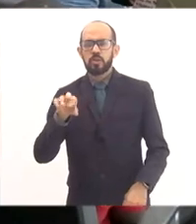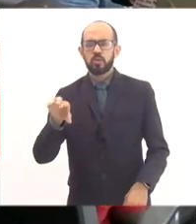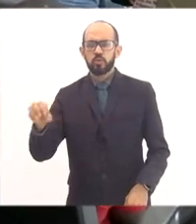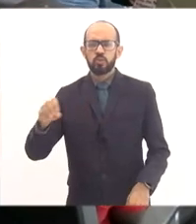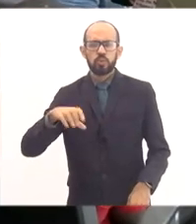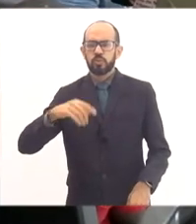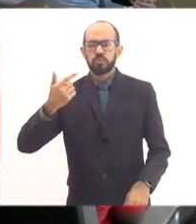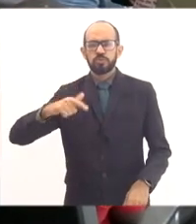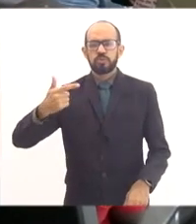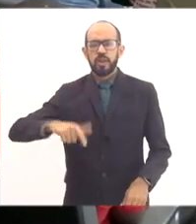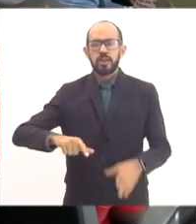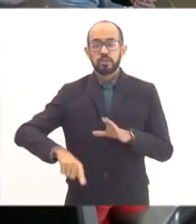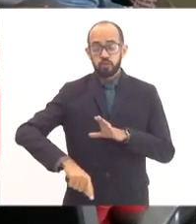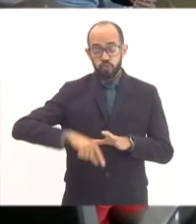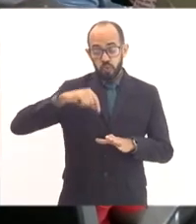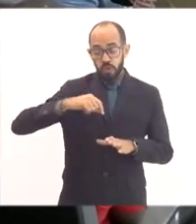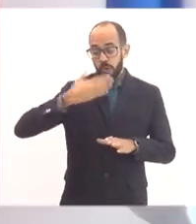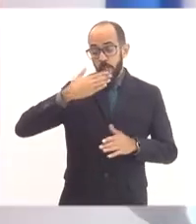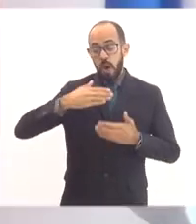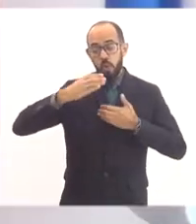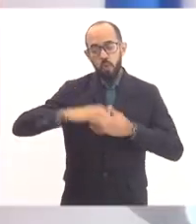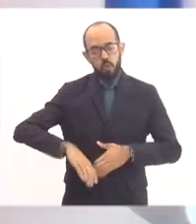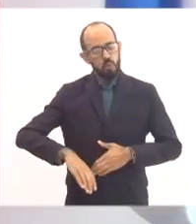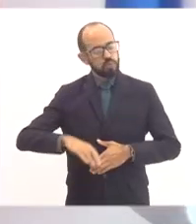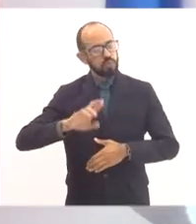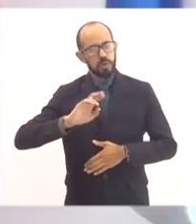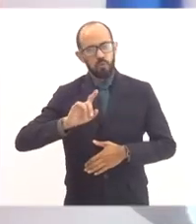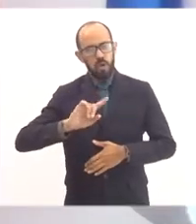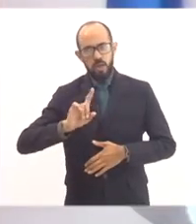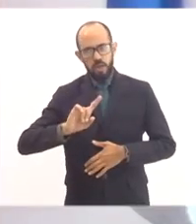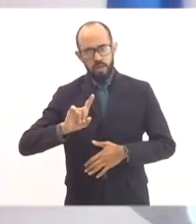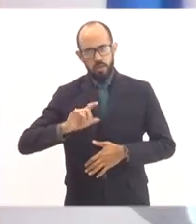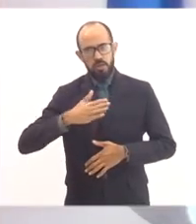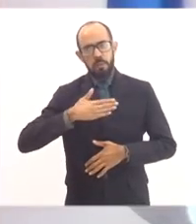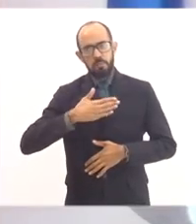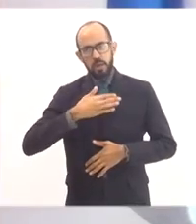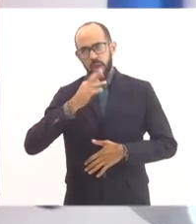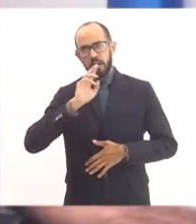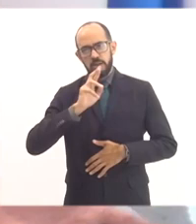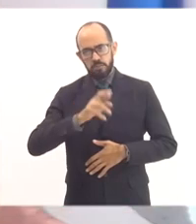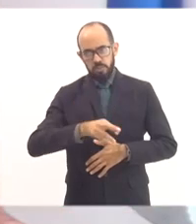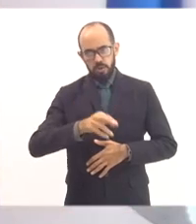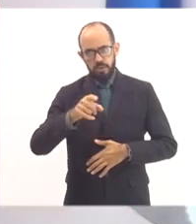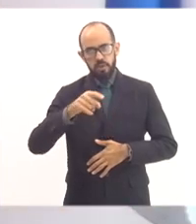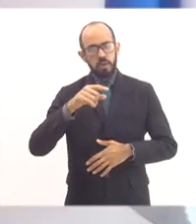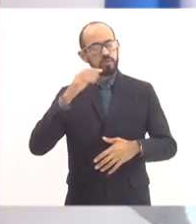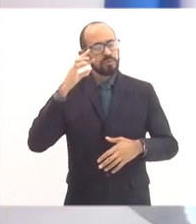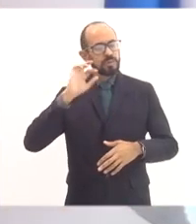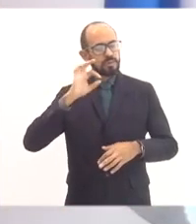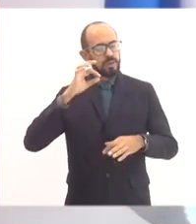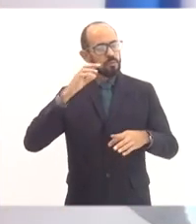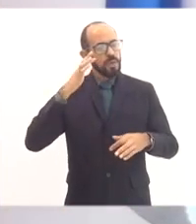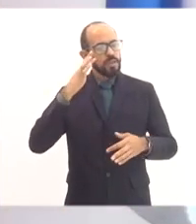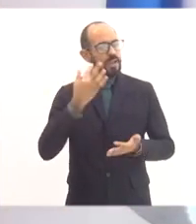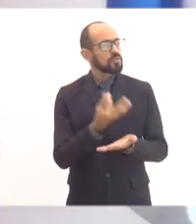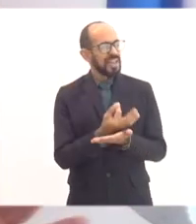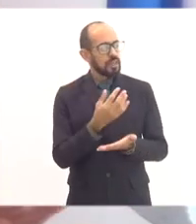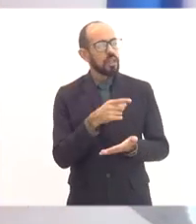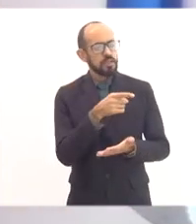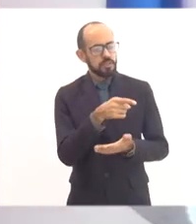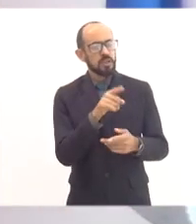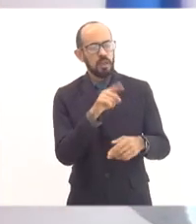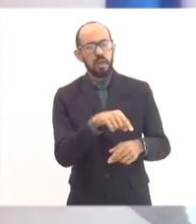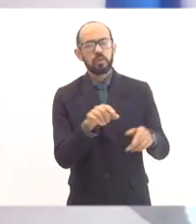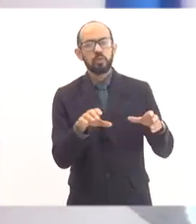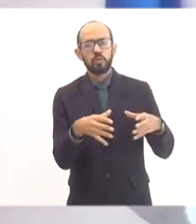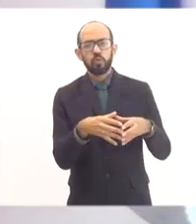tem essa de priorizar um concurso ou outro. Fica aqui a minha resposta pela comissão de servidores e tenho certeza que pelo Corpo de Bombeiros. É um esforço para a gente